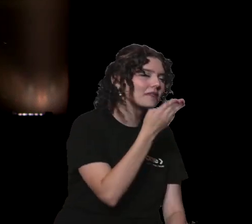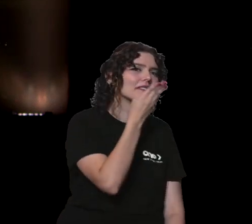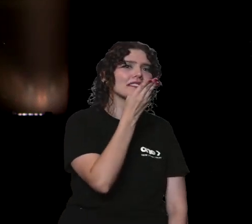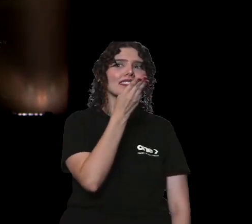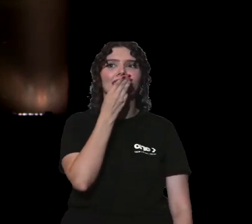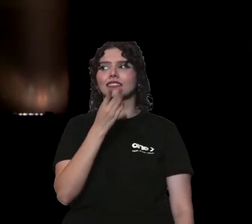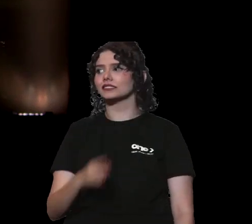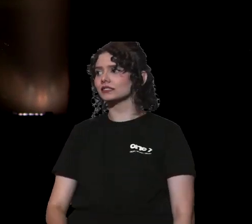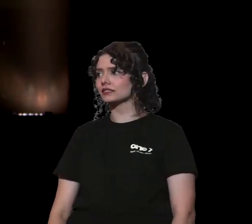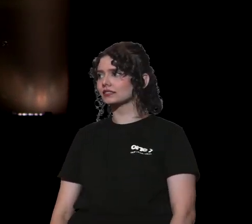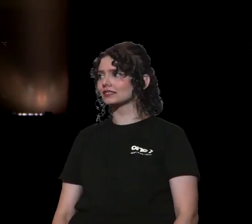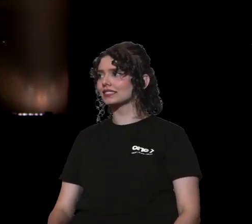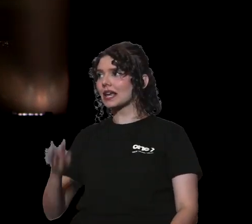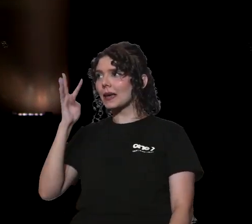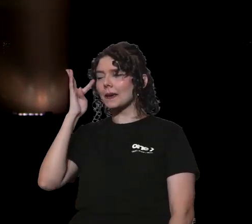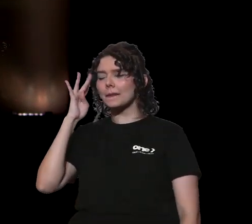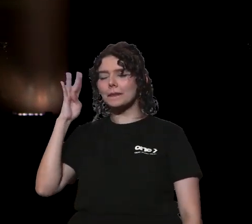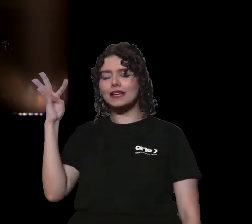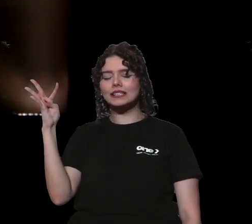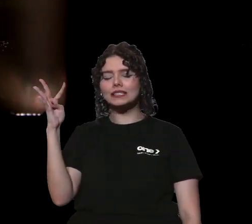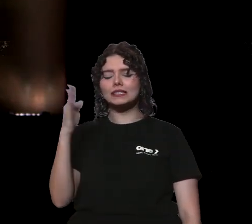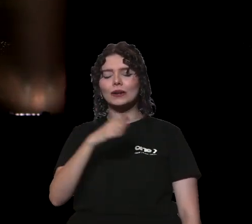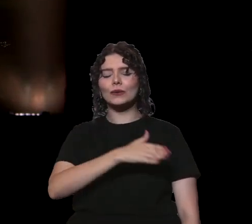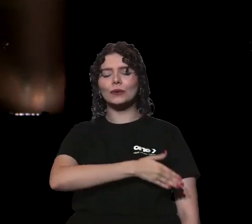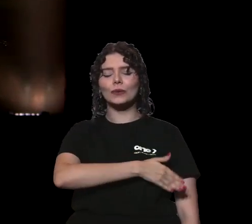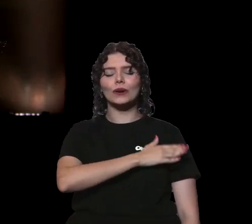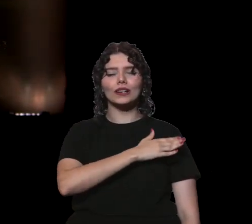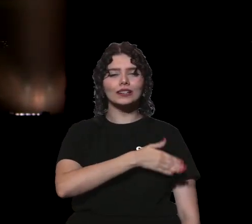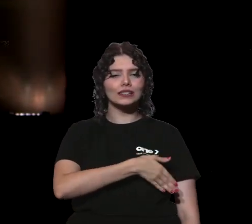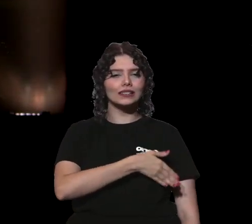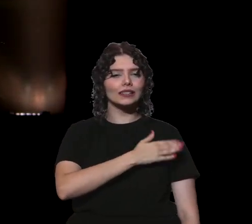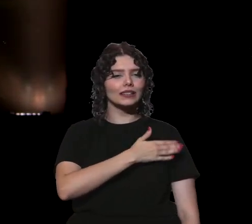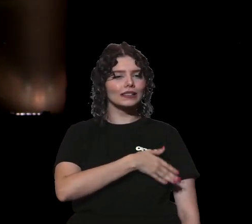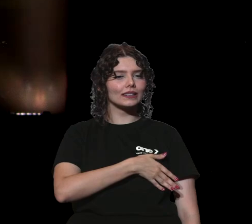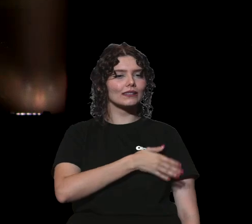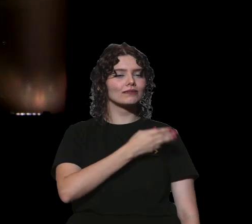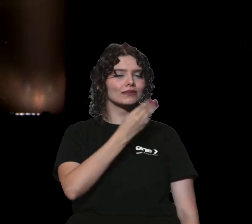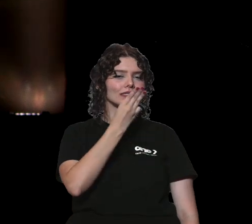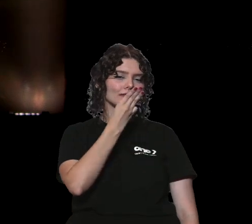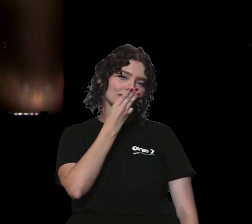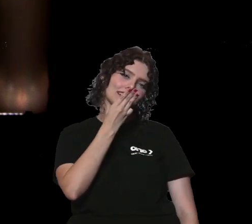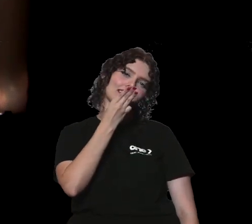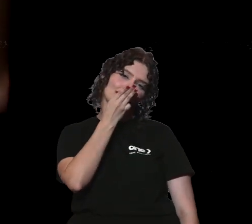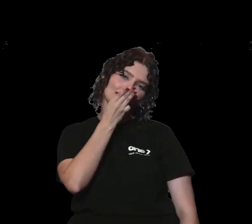situação, imagina como estava o coração de Mical. Conseguiu imaginar?